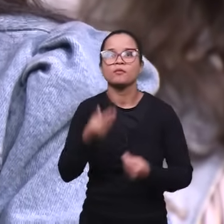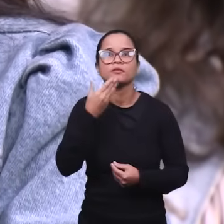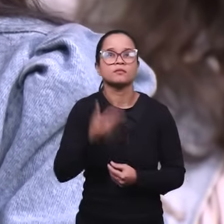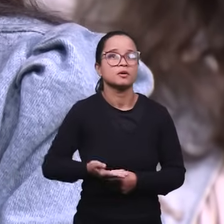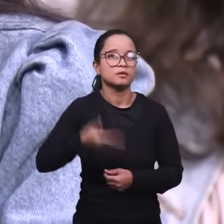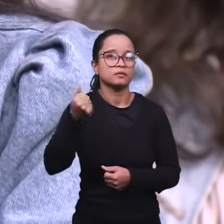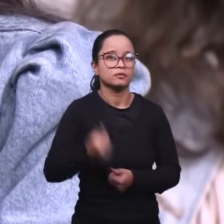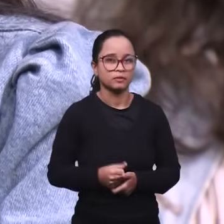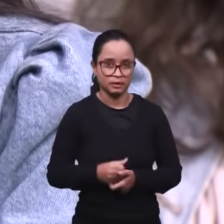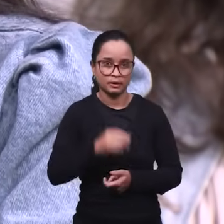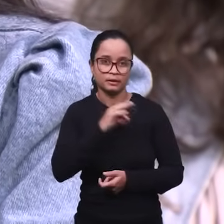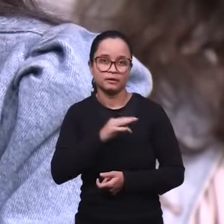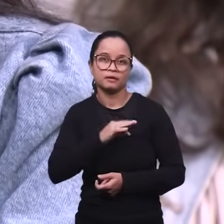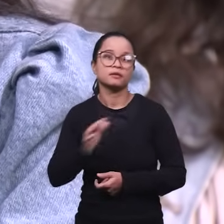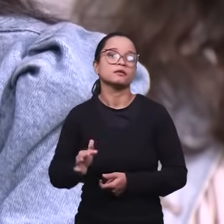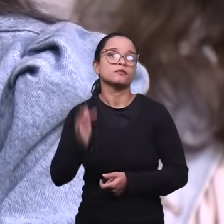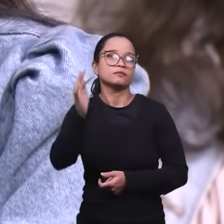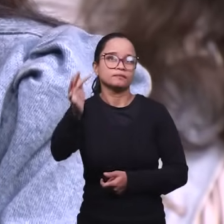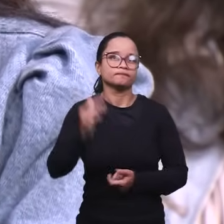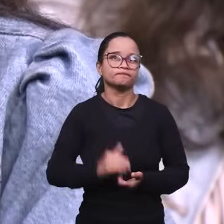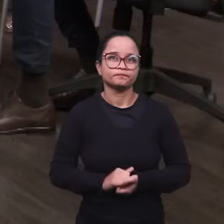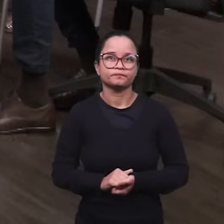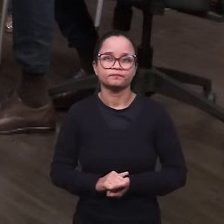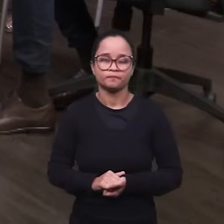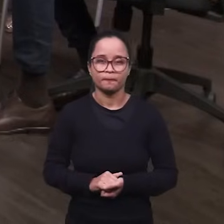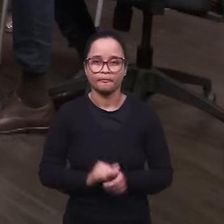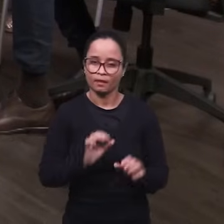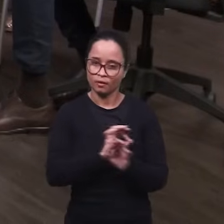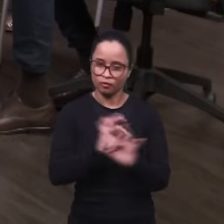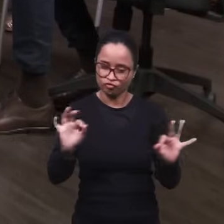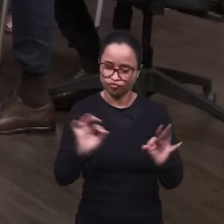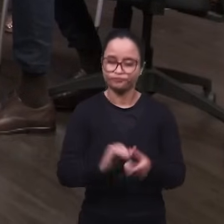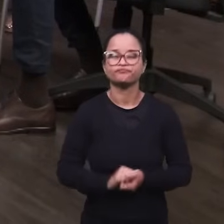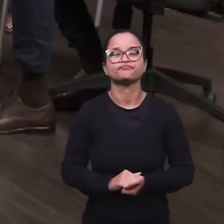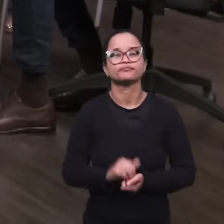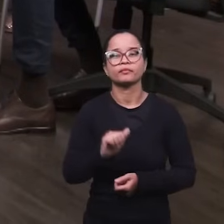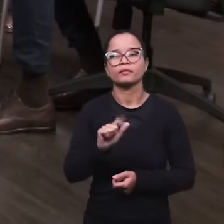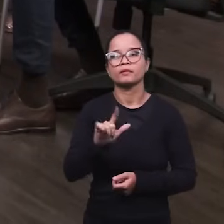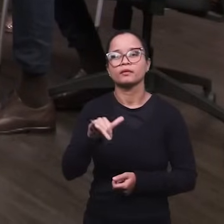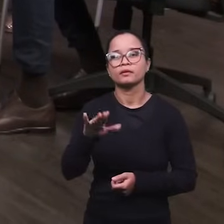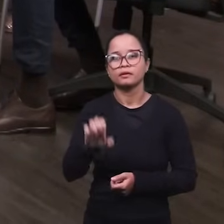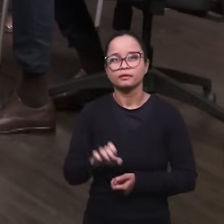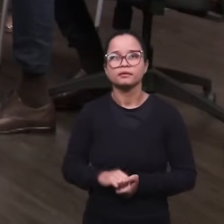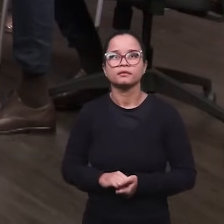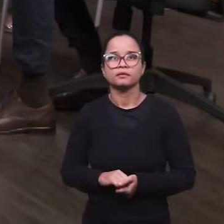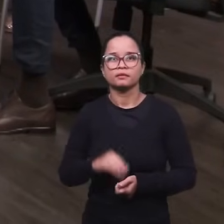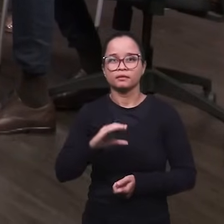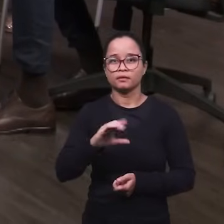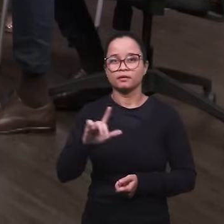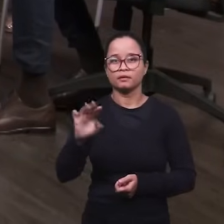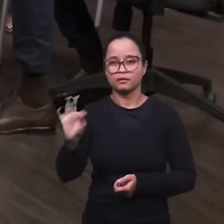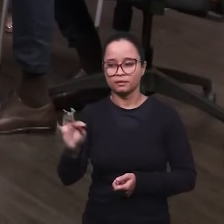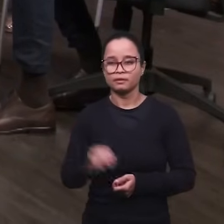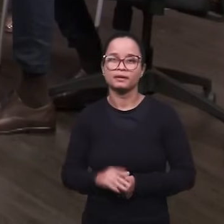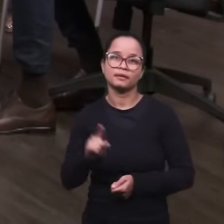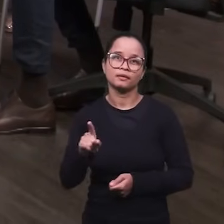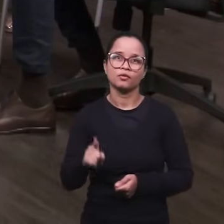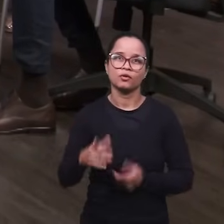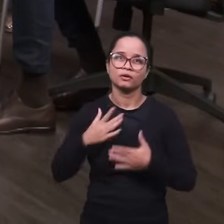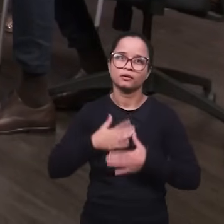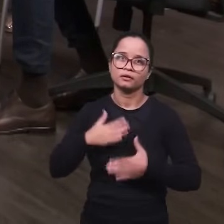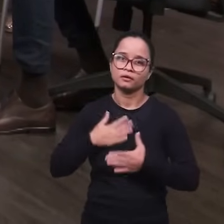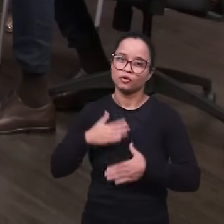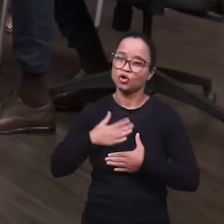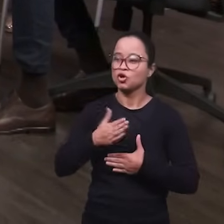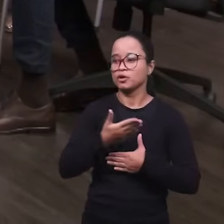é que eu posso melhorar esse rendimento lá na frente? Ótimo. Aline, você é CLT, então assim, a Aline tá tranquila